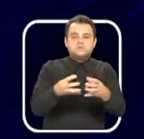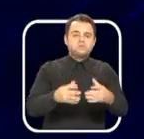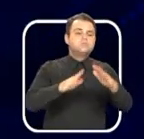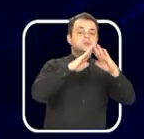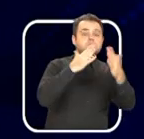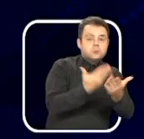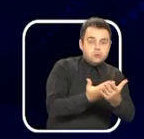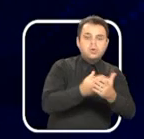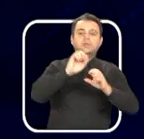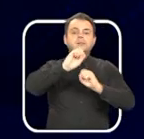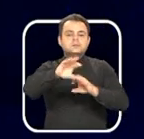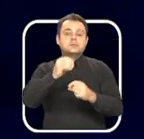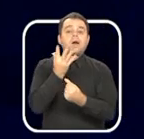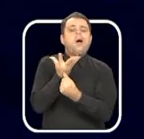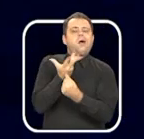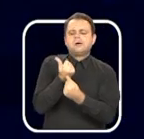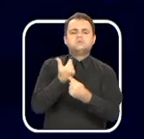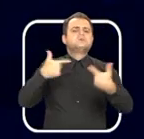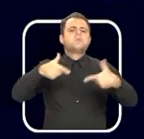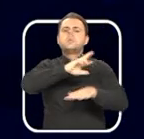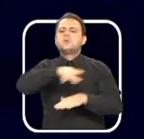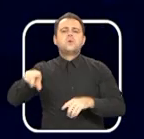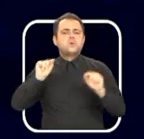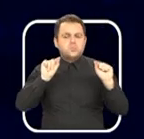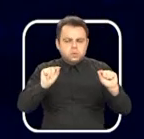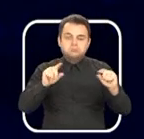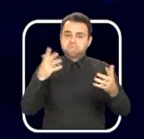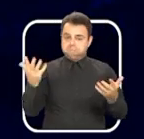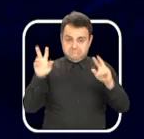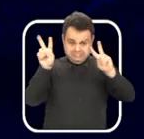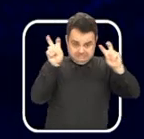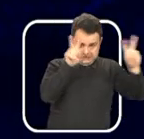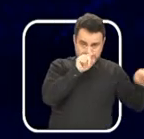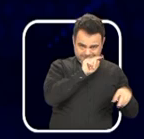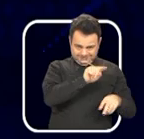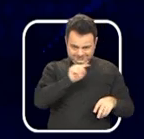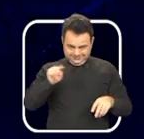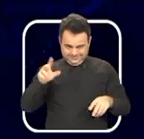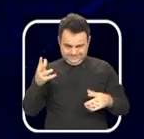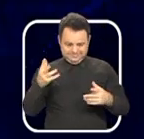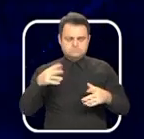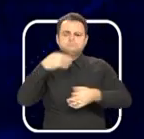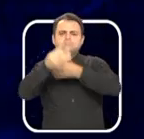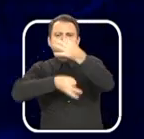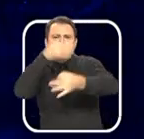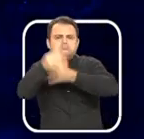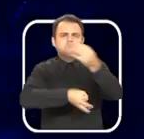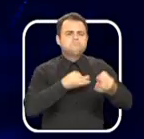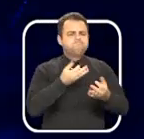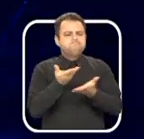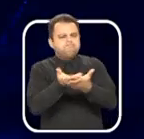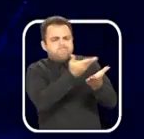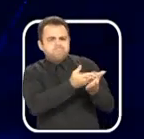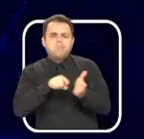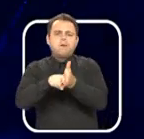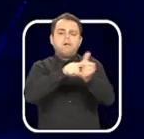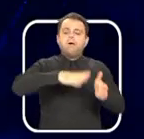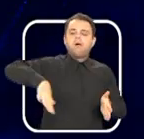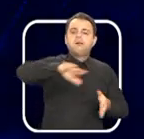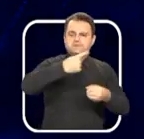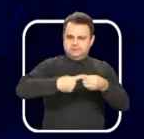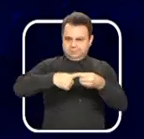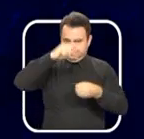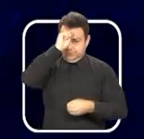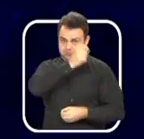Compete à Comissão de Educação, Ensino e Arte emitir pareceres sobre os processos referentes a esses temas no